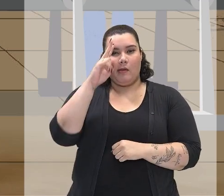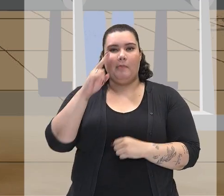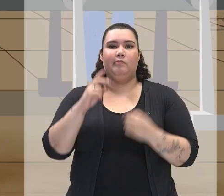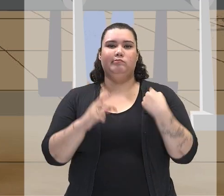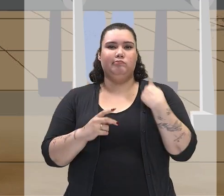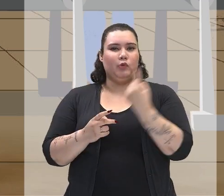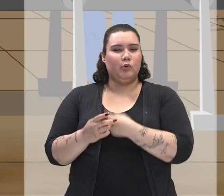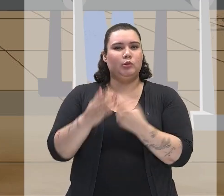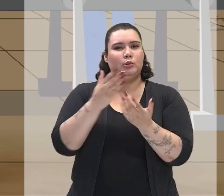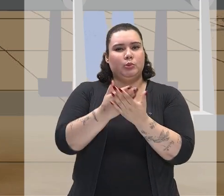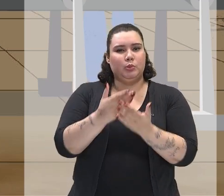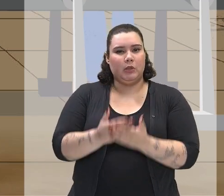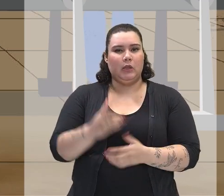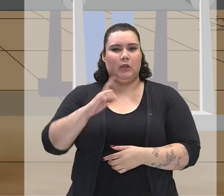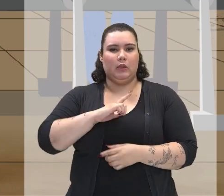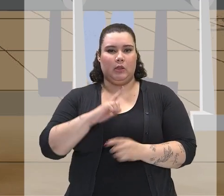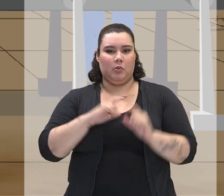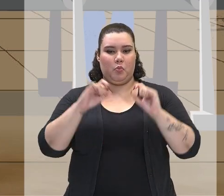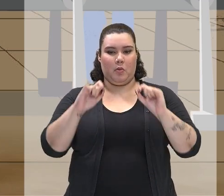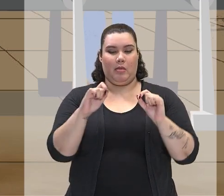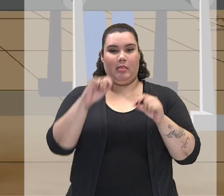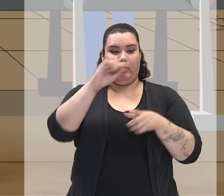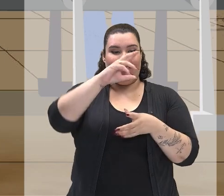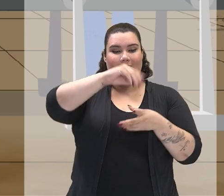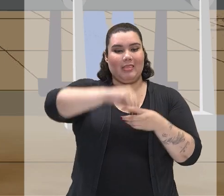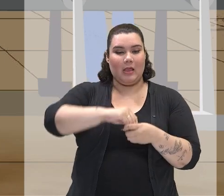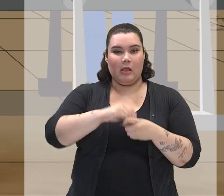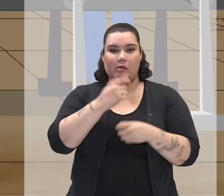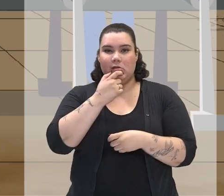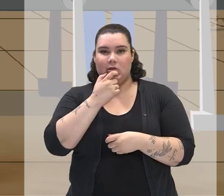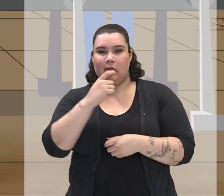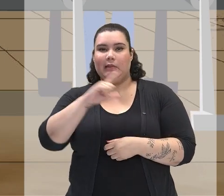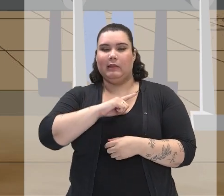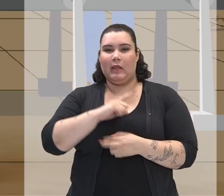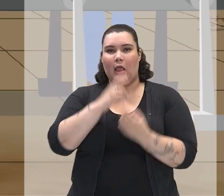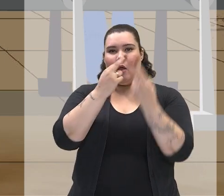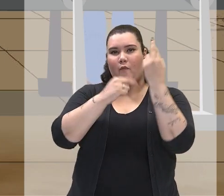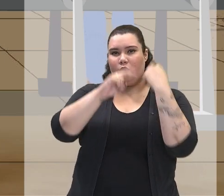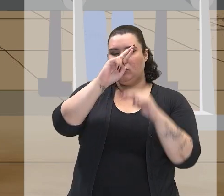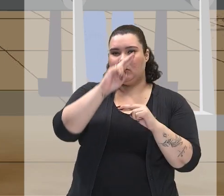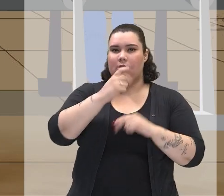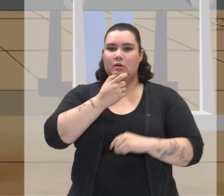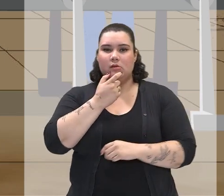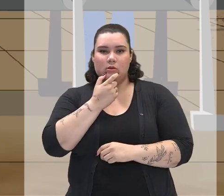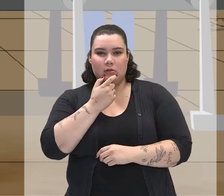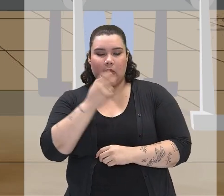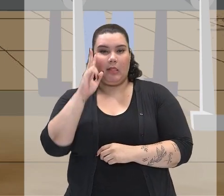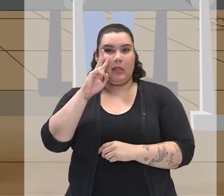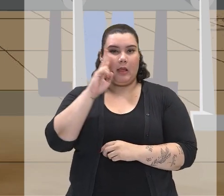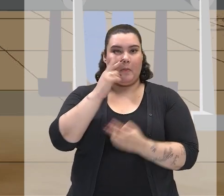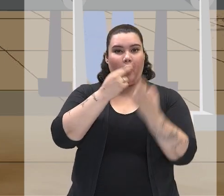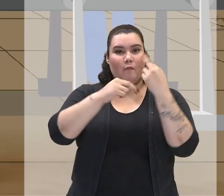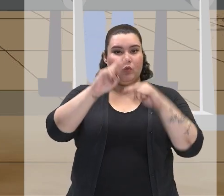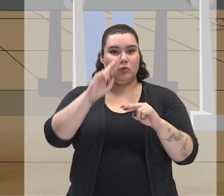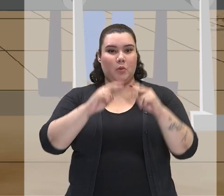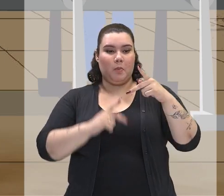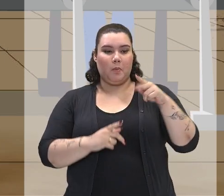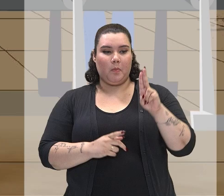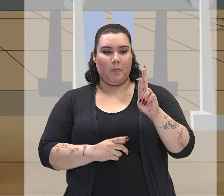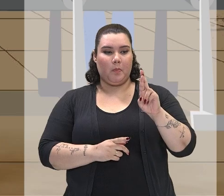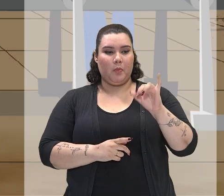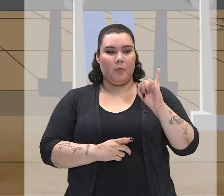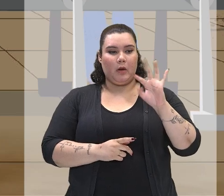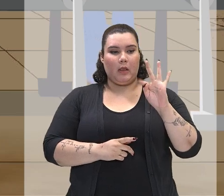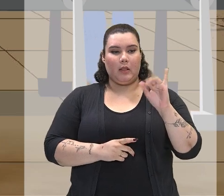Inglaterra houveram as chamadas revoluções inglesas lá, como por exemplo a Revolução Puritana e a Revolução